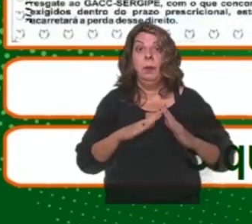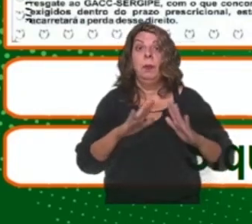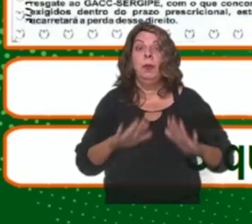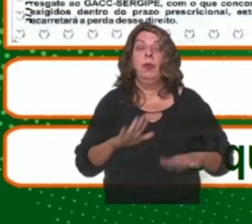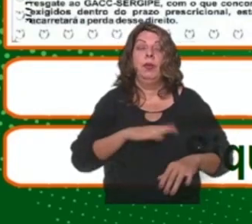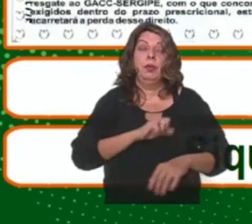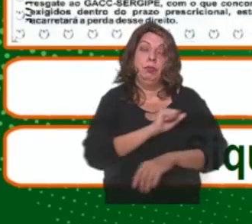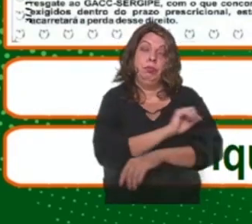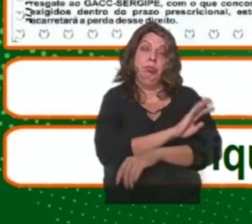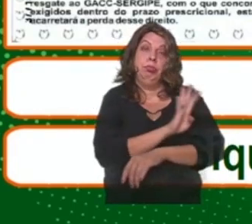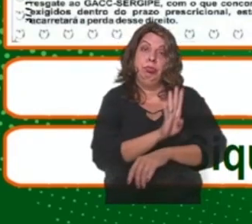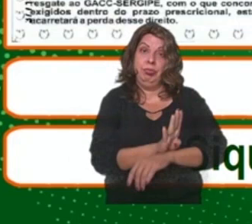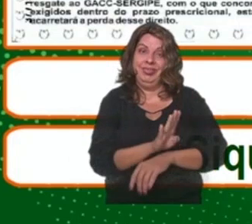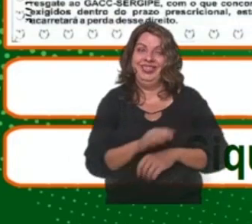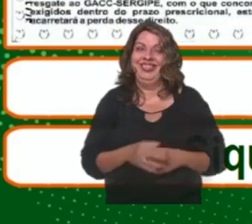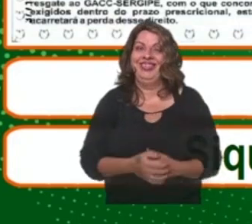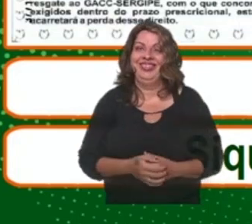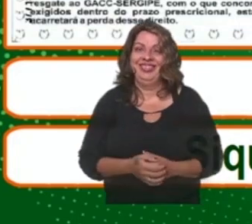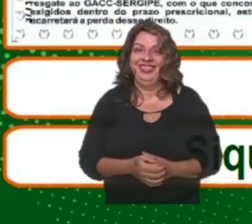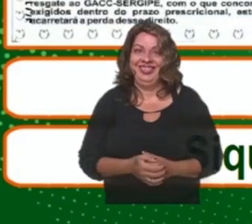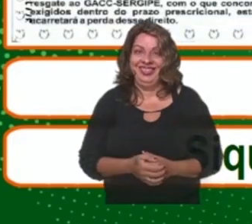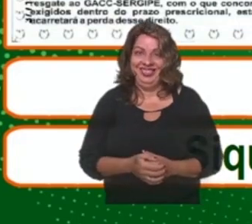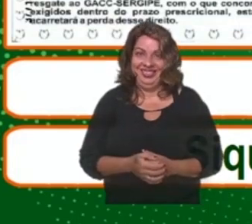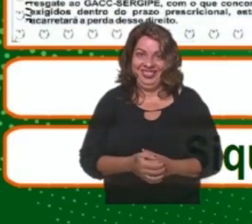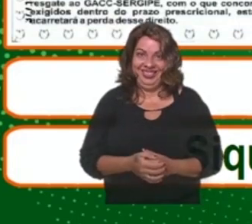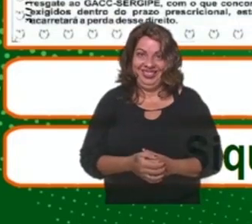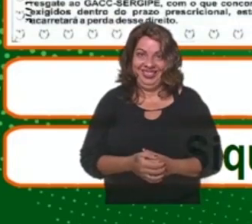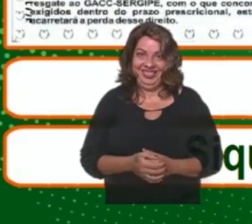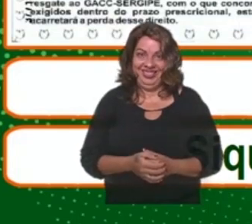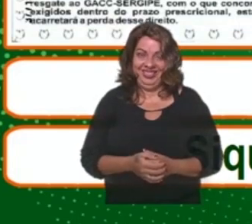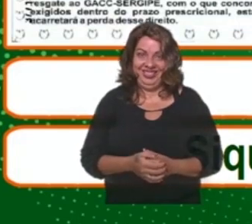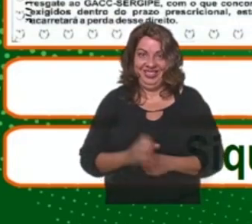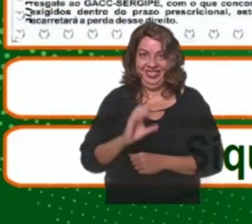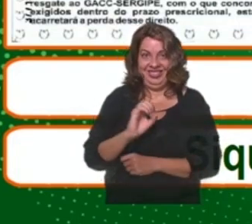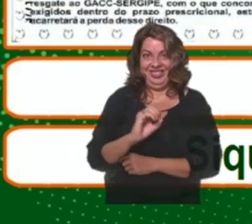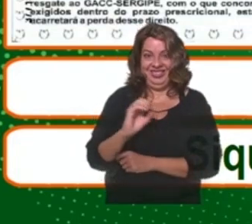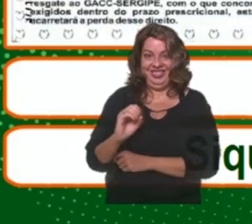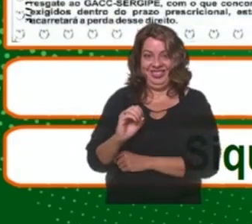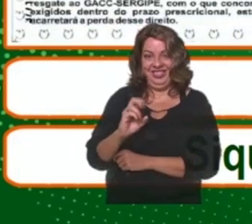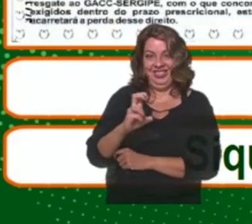foi Siqueira Campos. E agora, gente, olha o título,